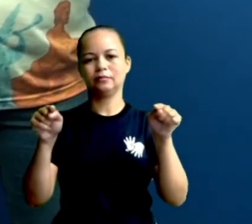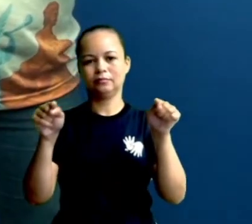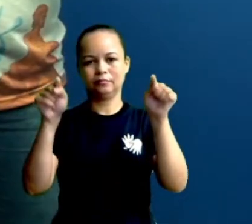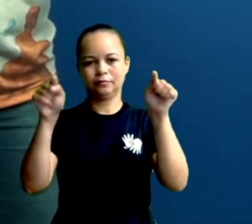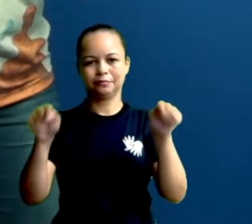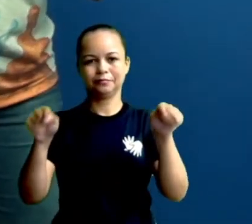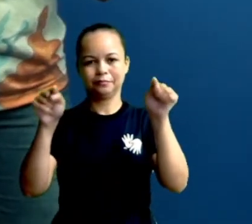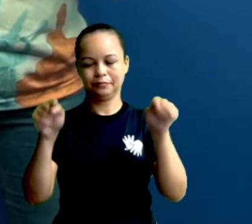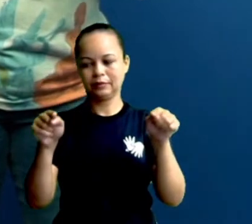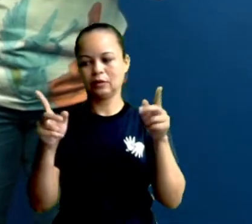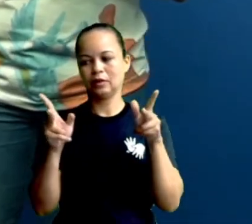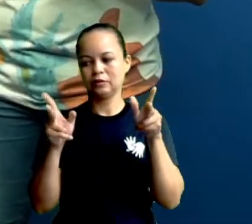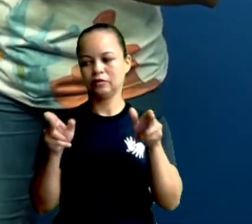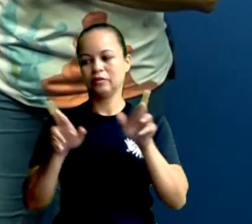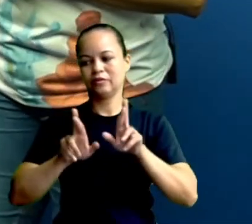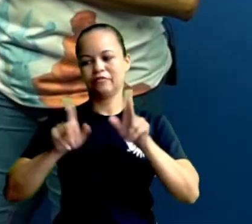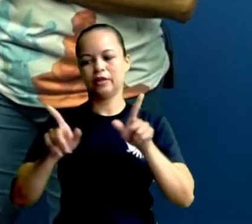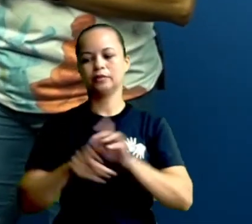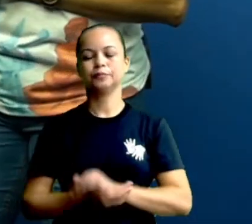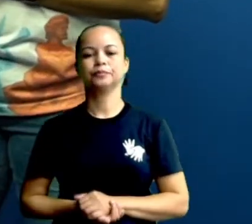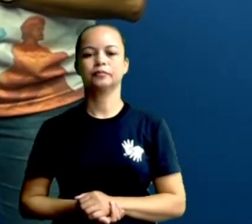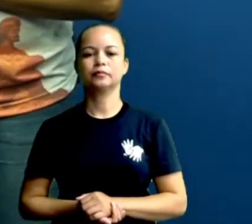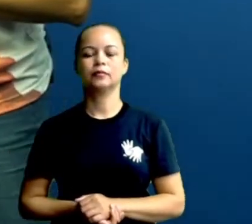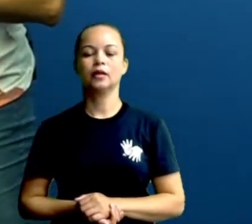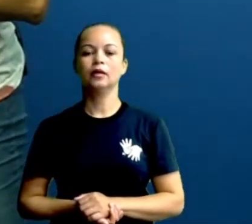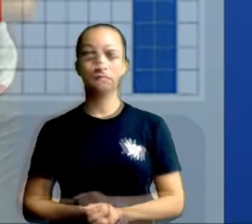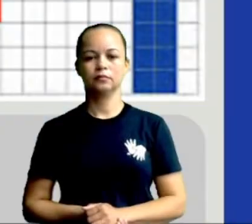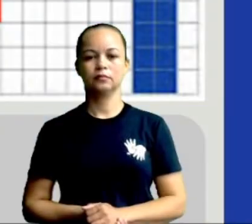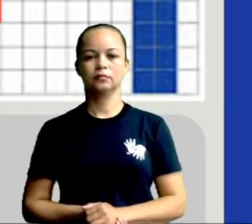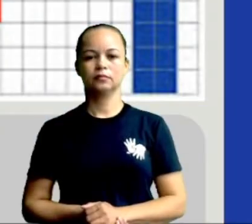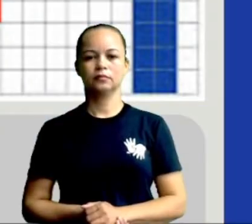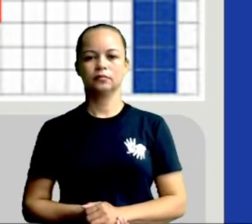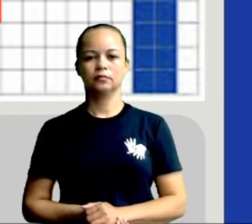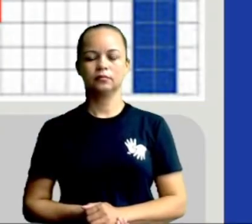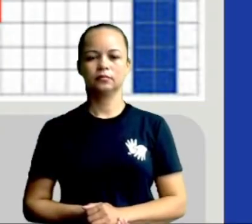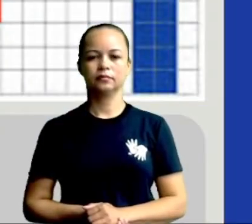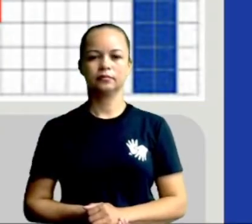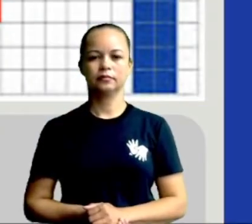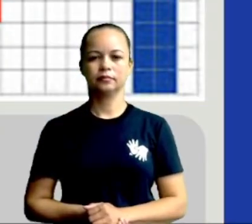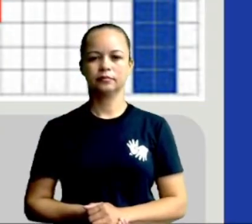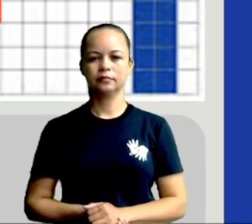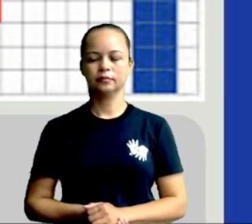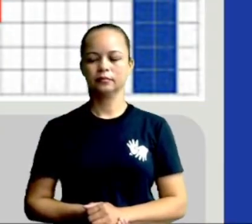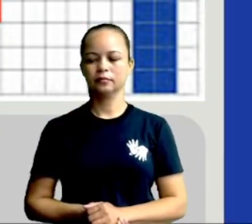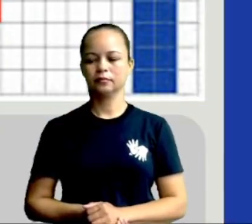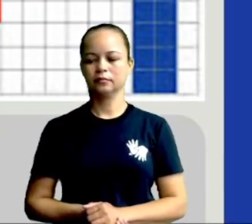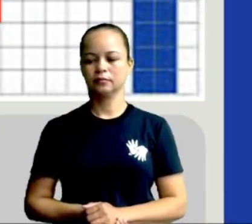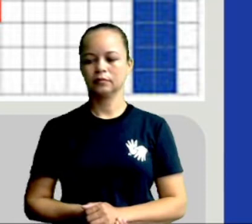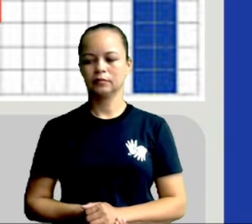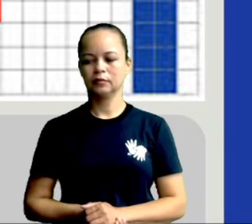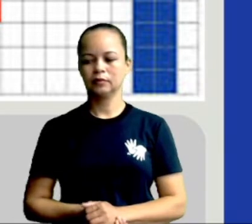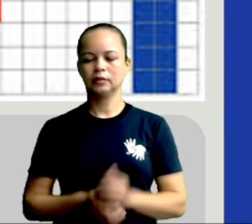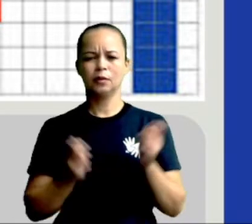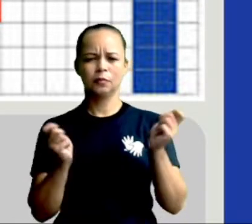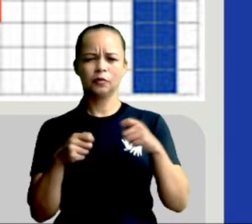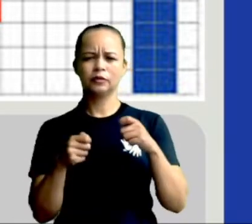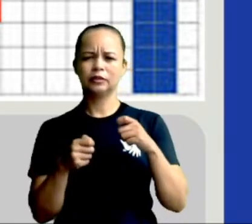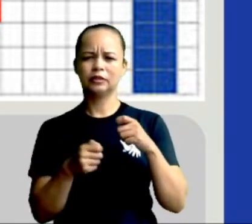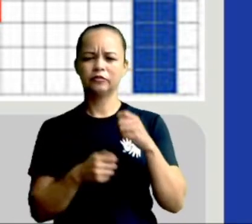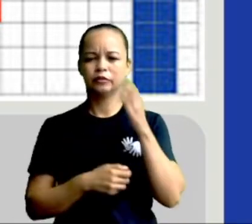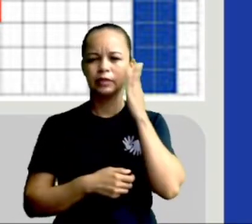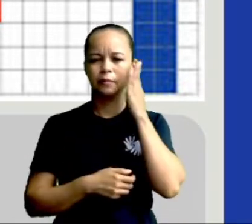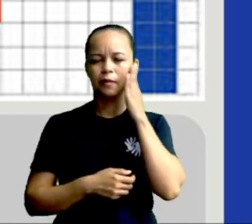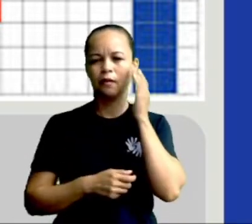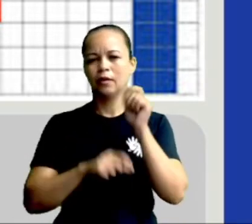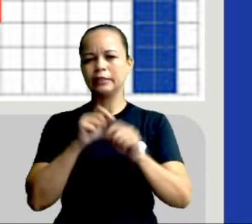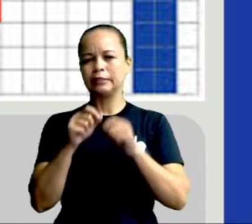né, correspondente. E aí, o que é que a gente pode perceber? É possível saber se elas têm as mesmas medidas?